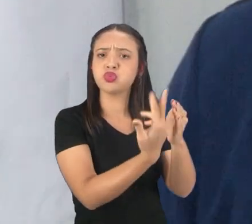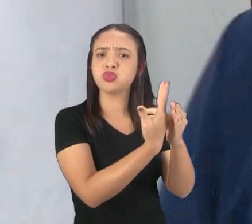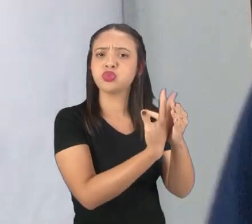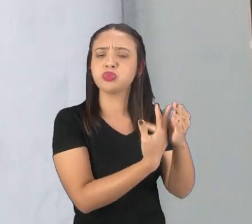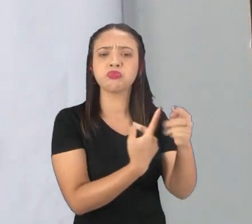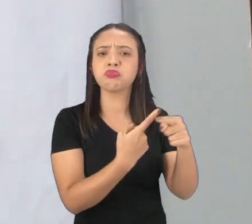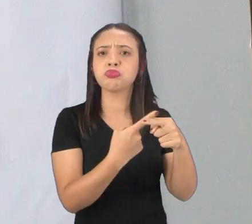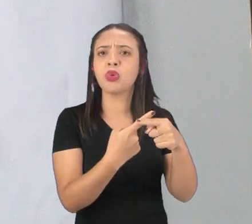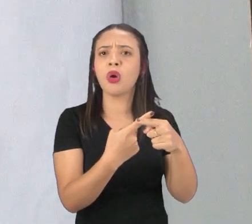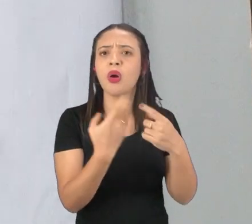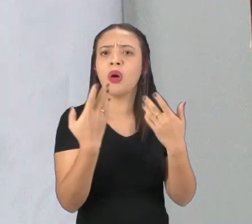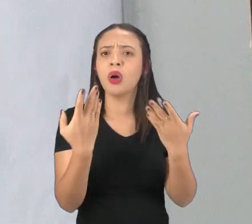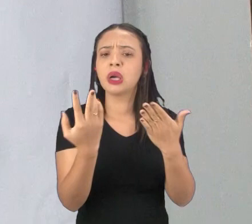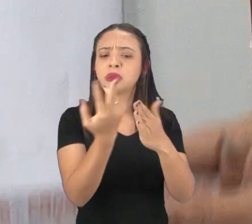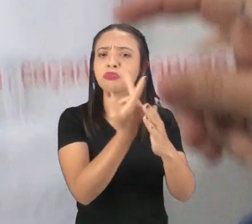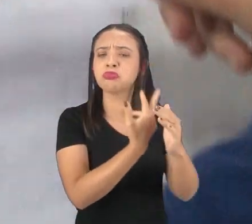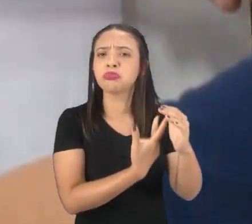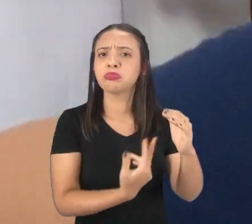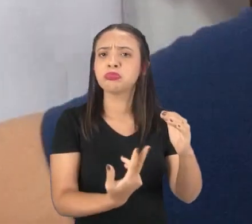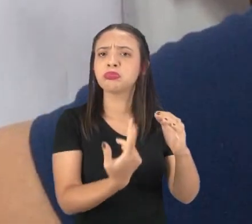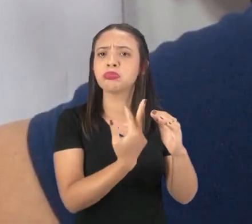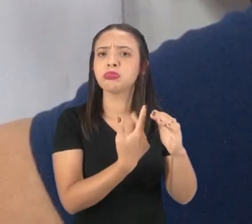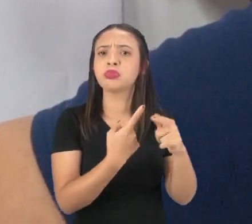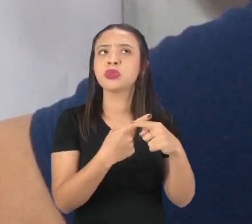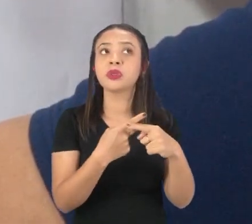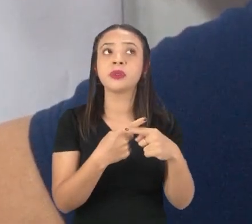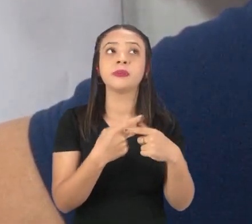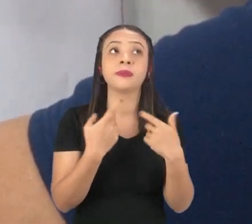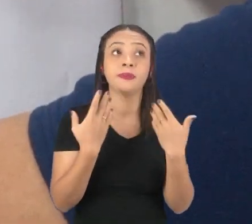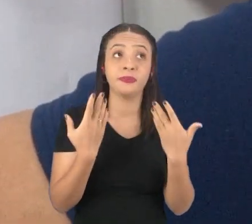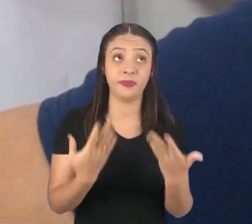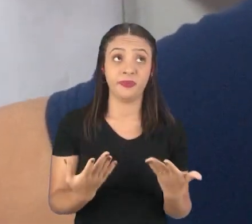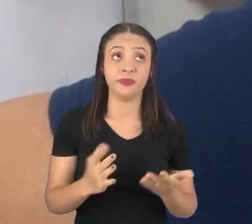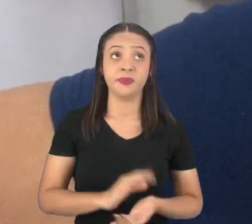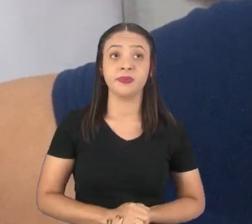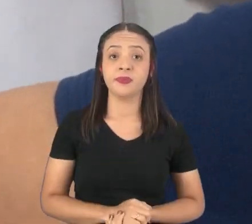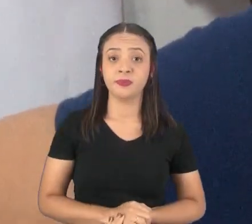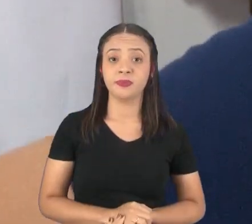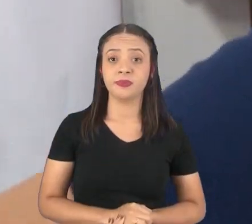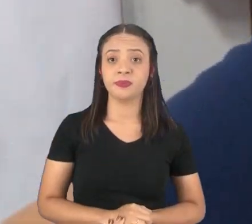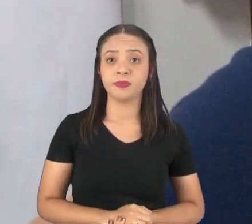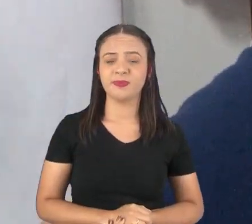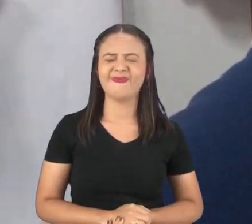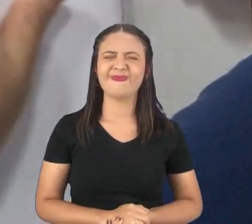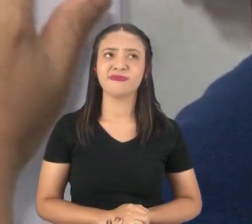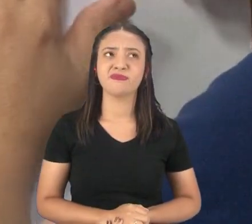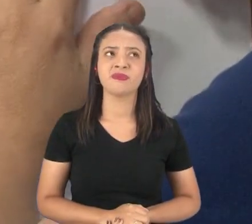parte importante aí desses registros, ó. Ele explica aqui, ó, no número 4, ó.